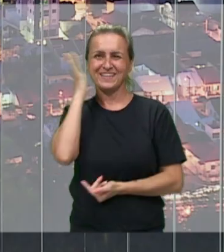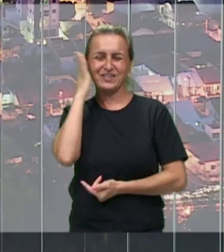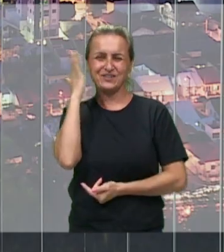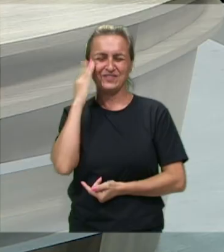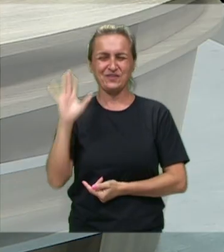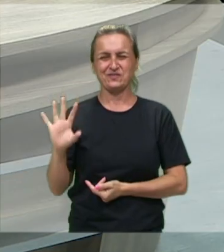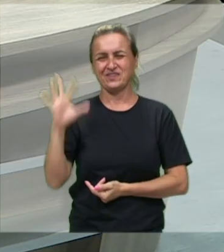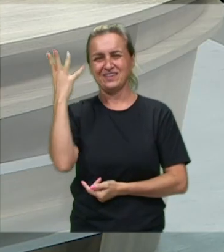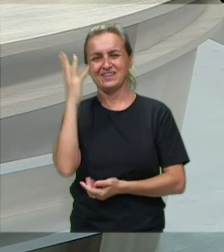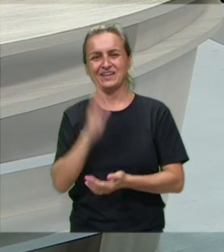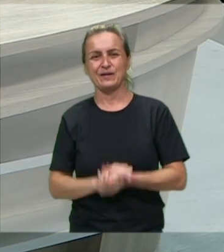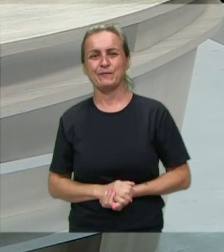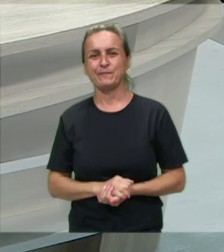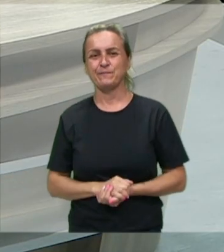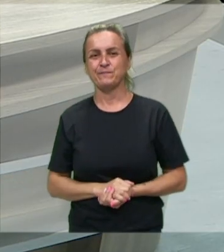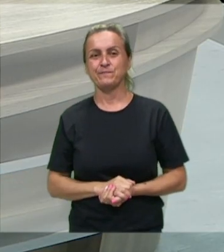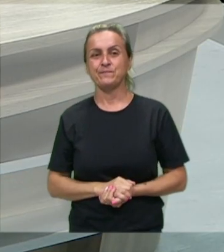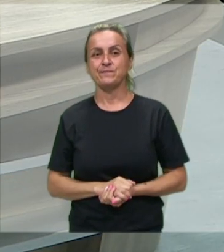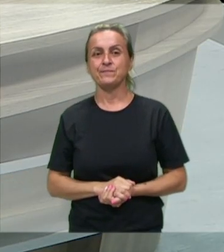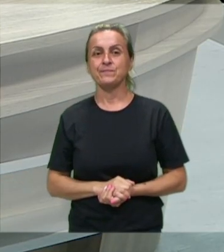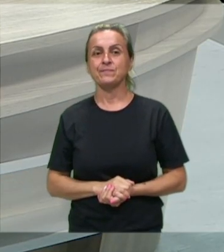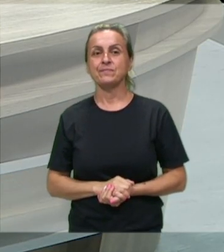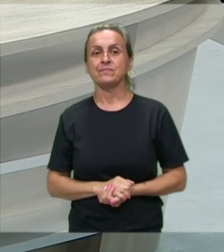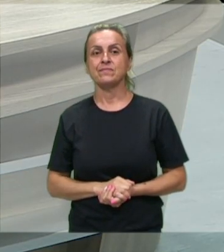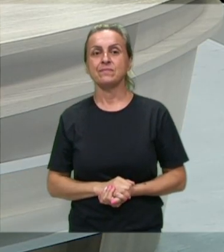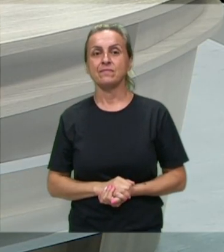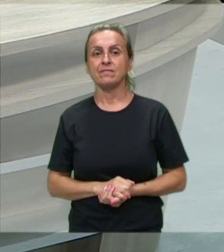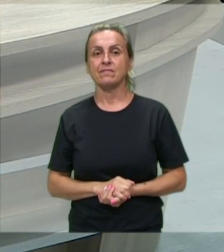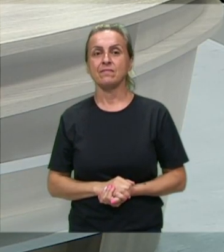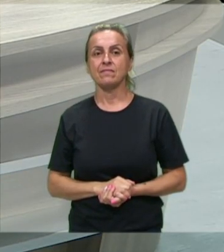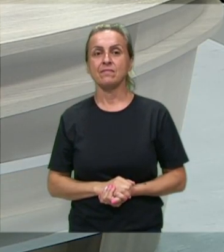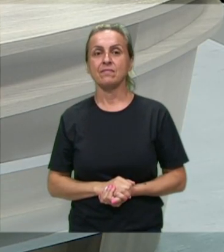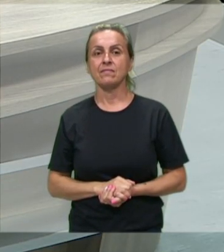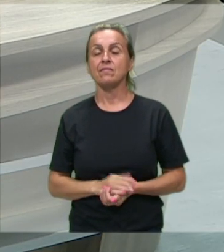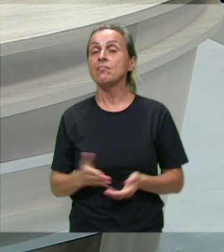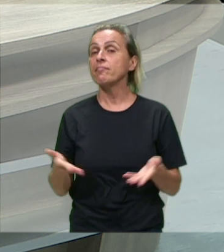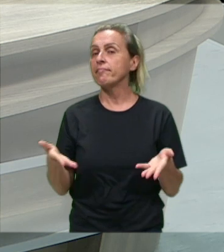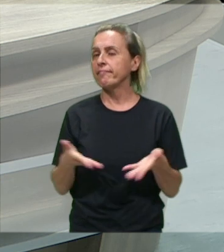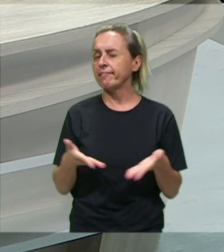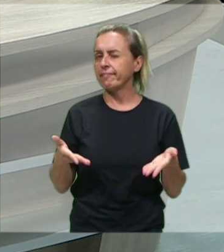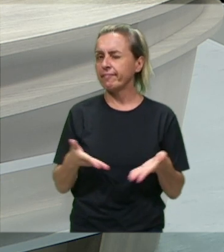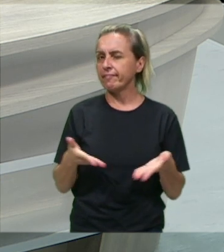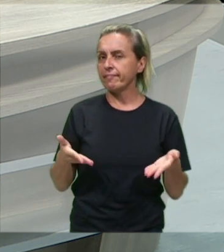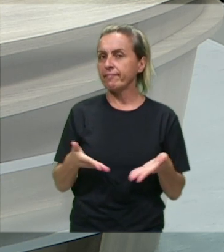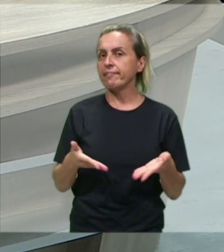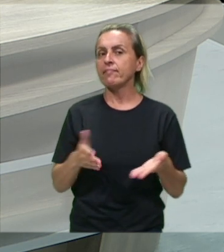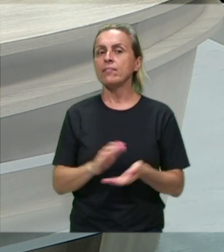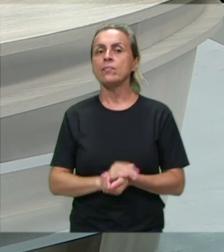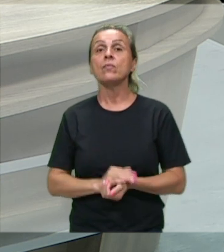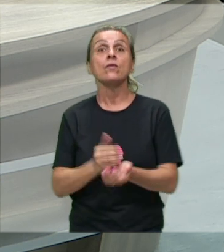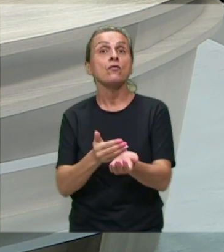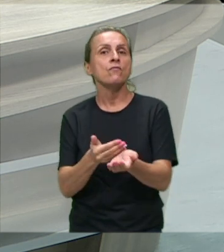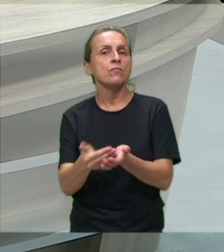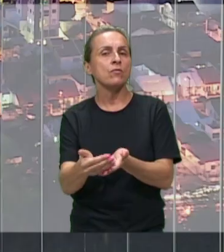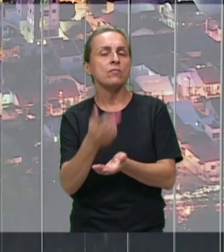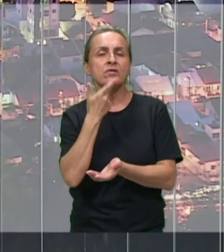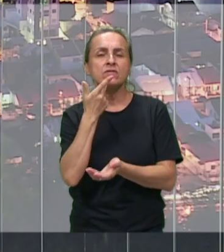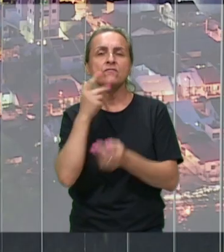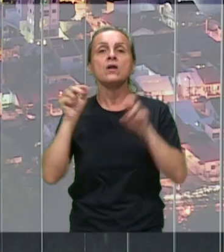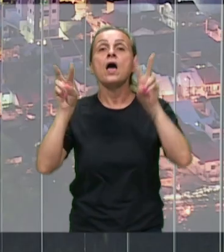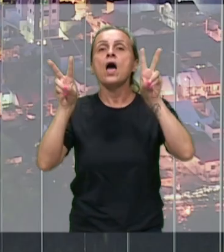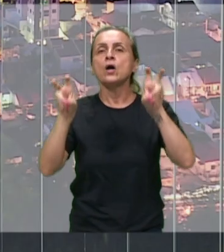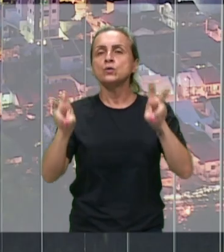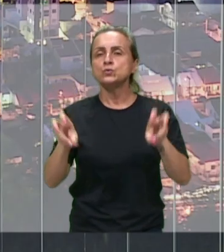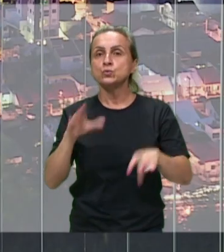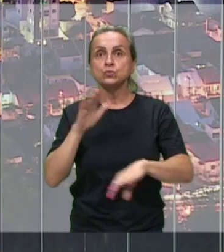vão aparecer. Então vamos entrar nos assuntos mais dinâmicos e mais